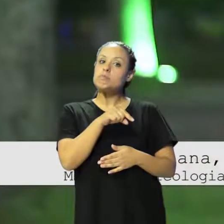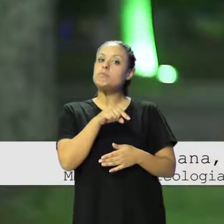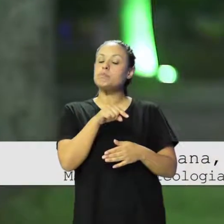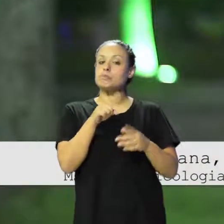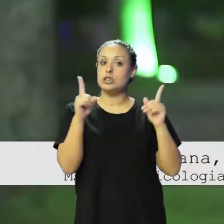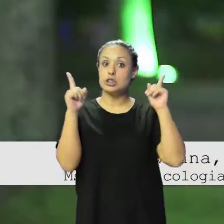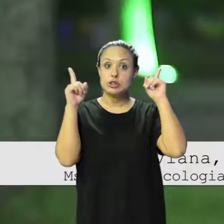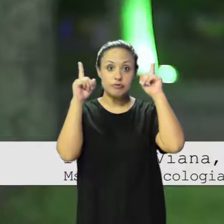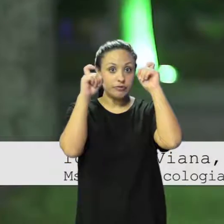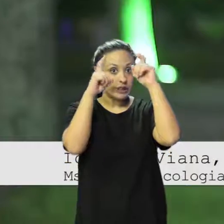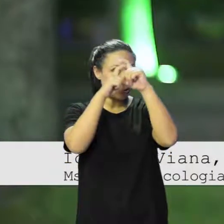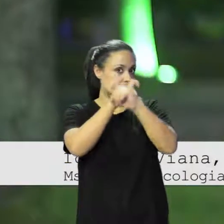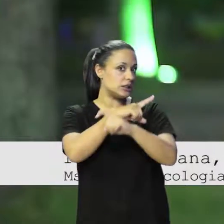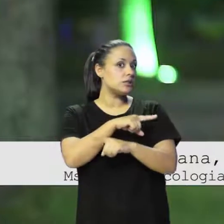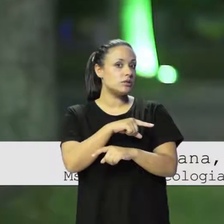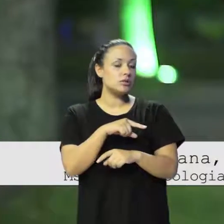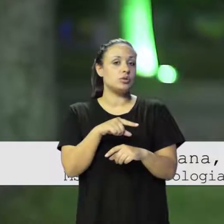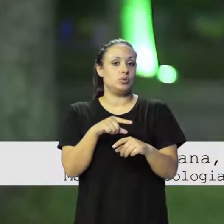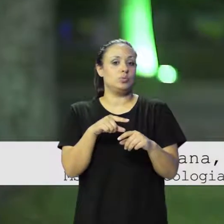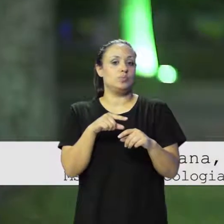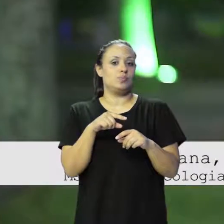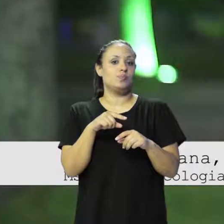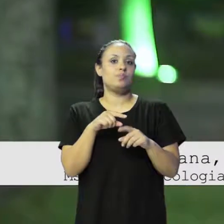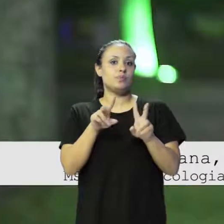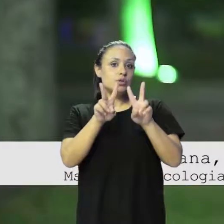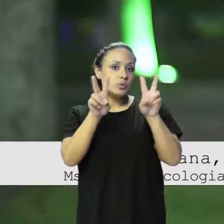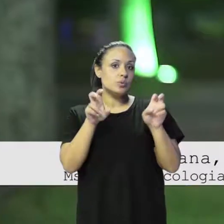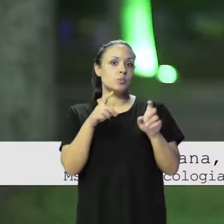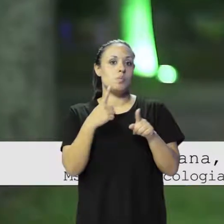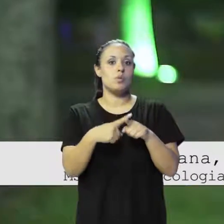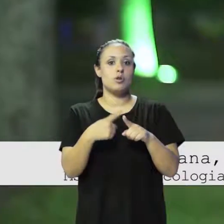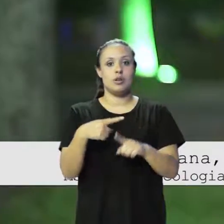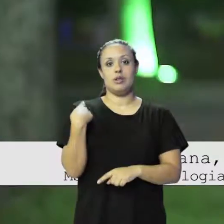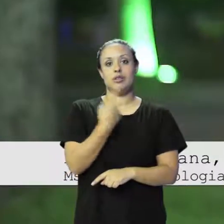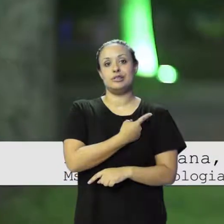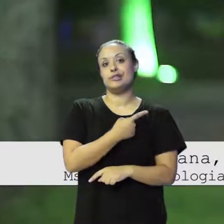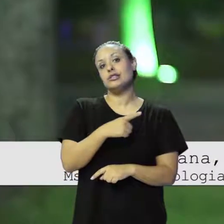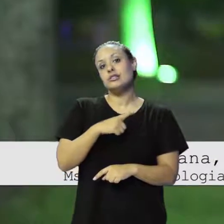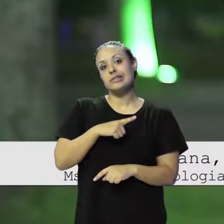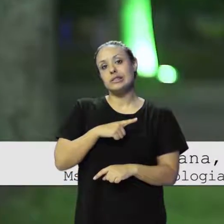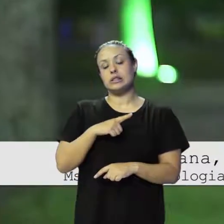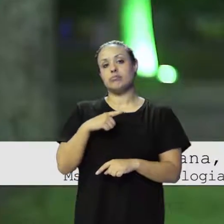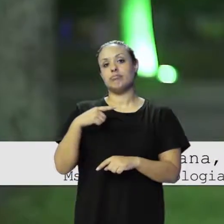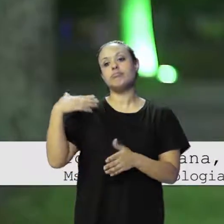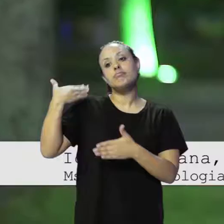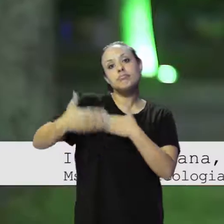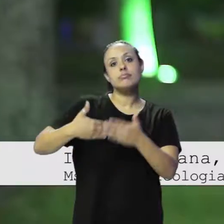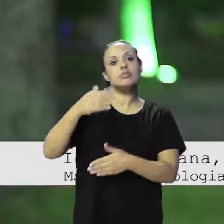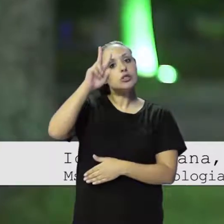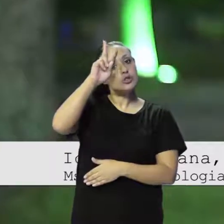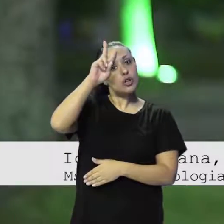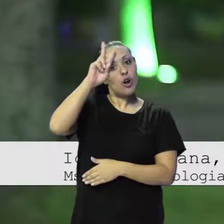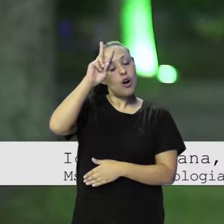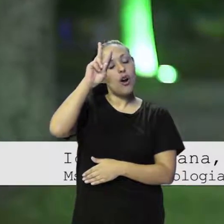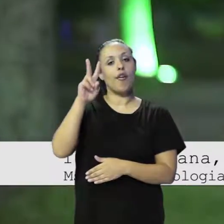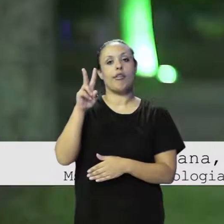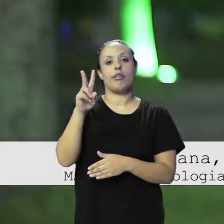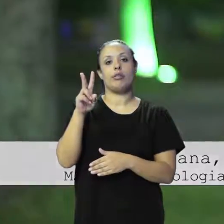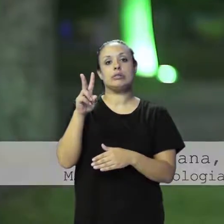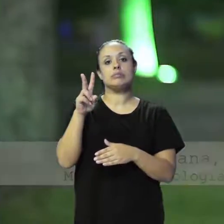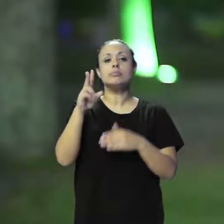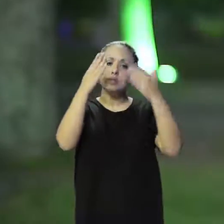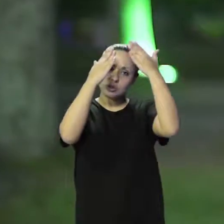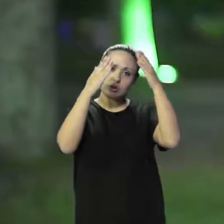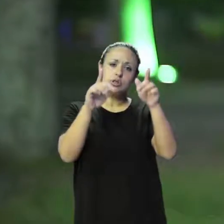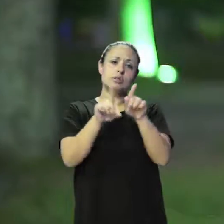muito difícil nesse sentido, porque a gente carrega aí um histórico de uma